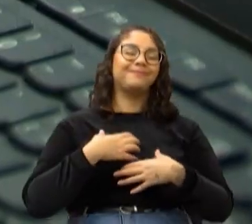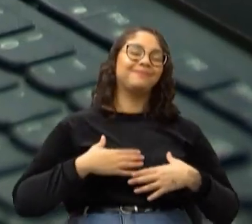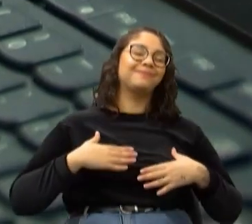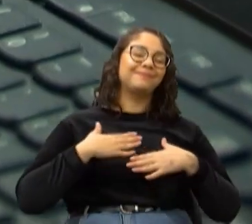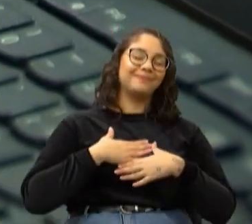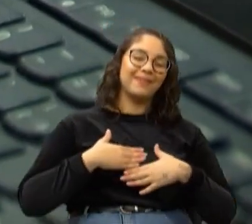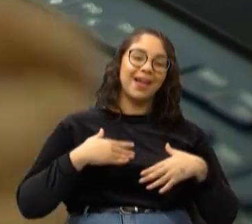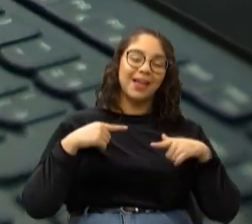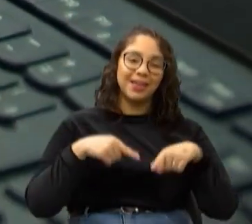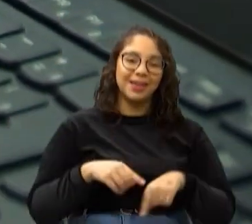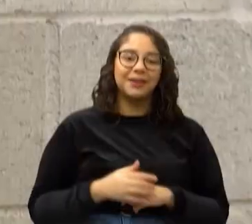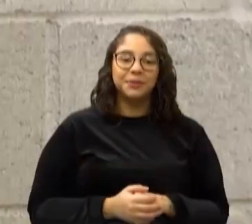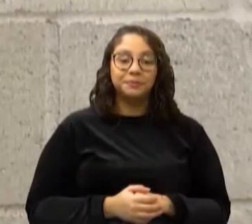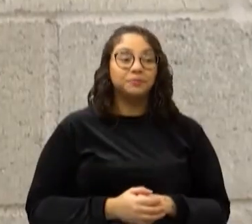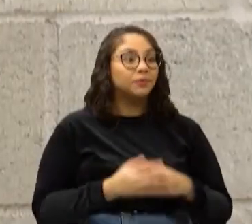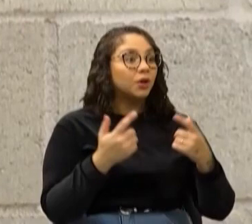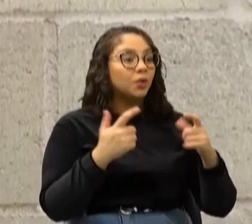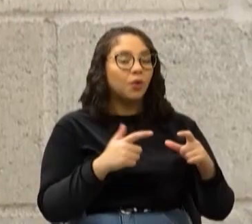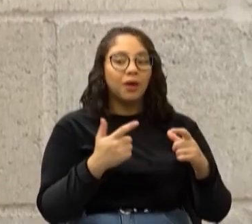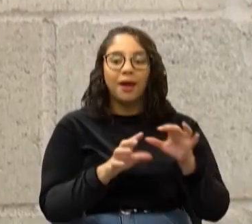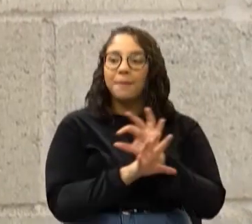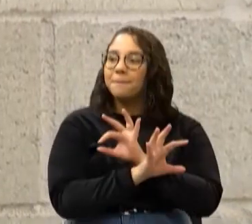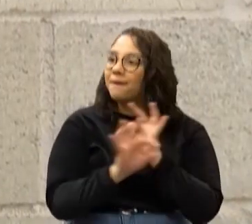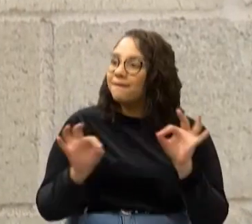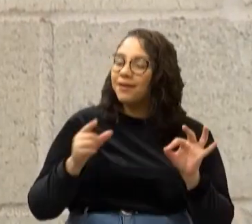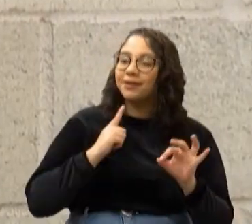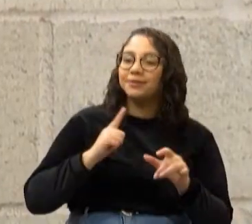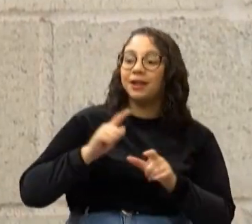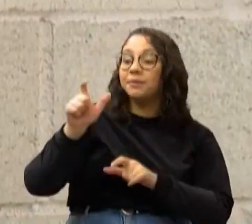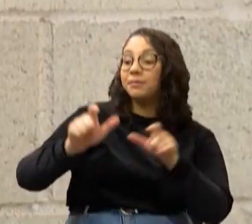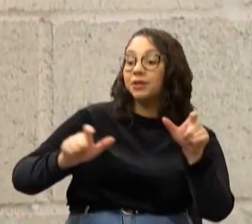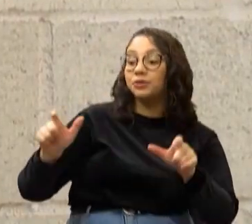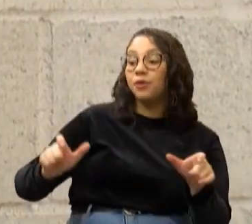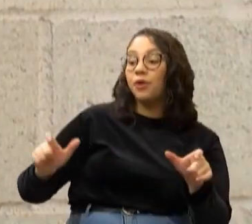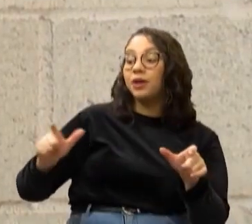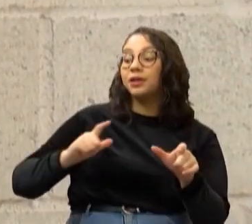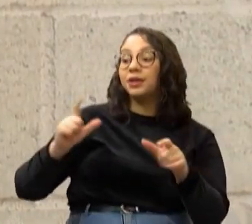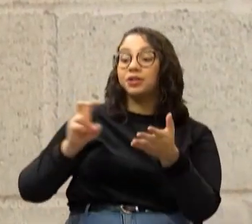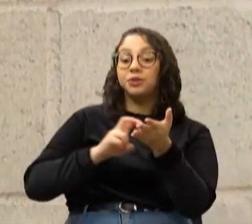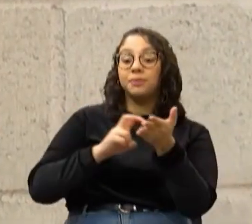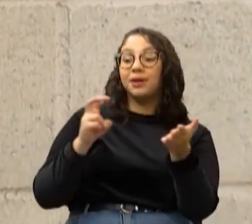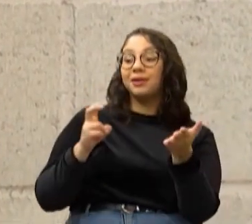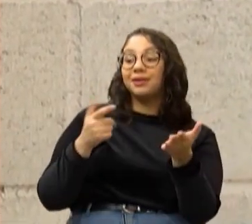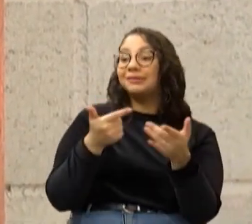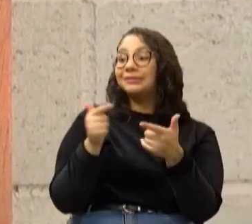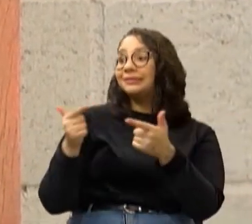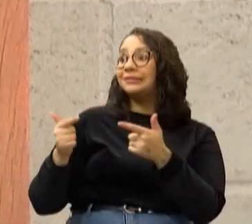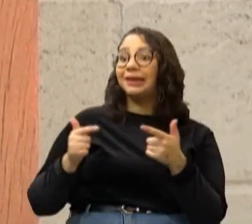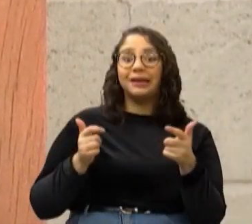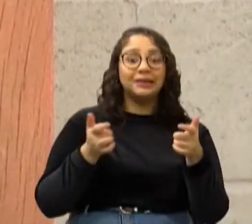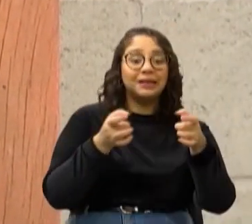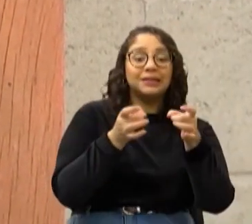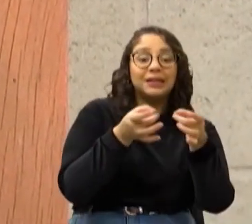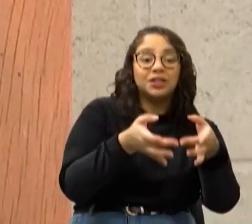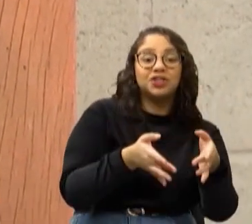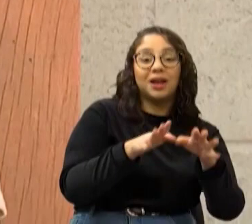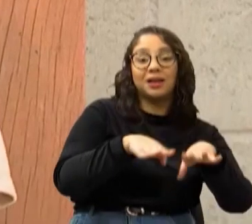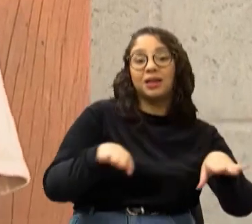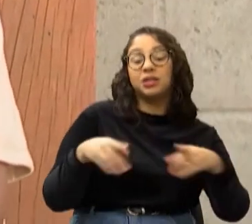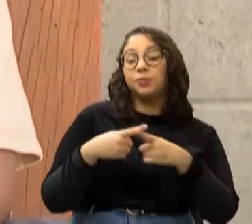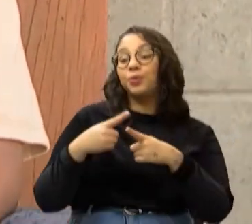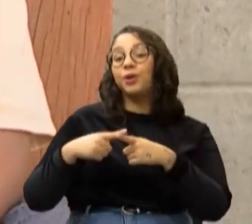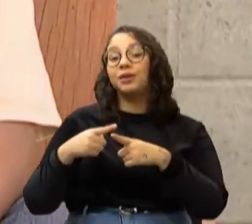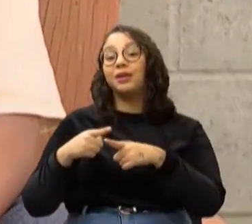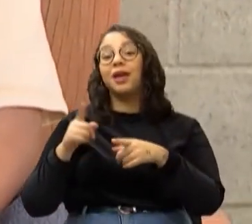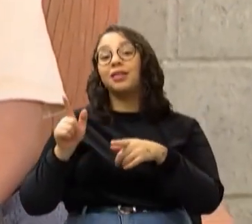se sente em casa por aqui. É um local perfeito para, tem gente que não tem onde deixar as crianças na parte da manhã, porque a escola